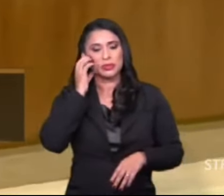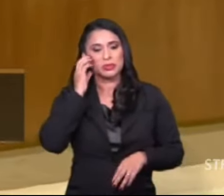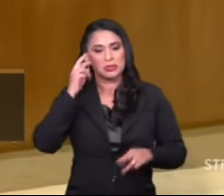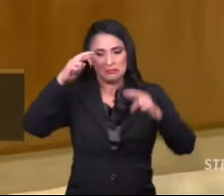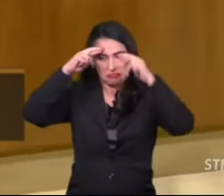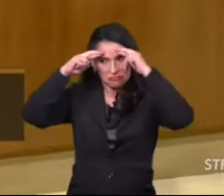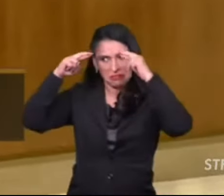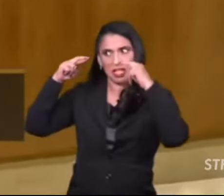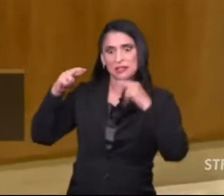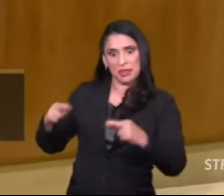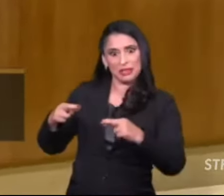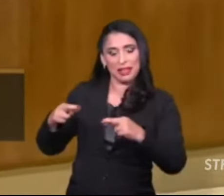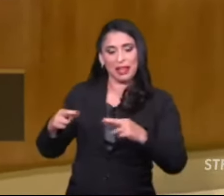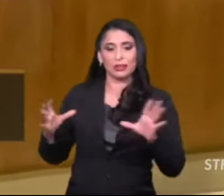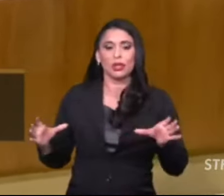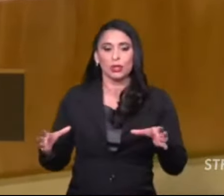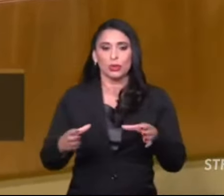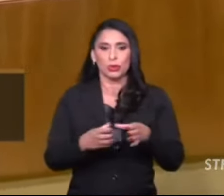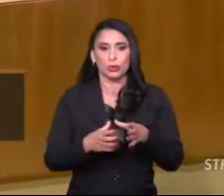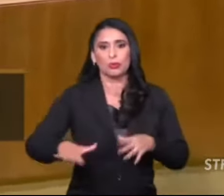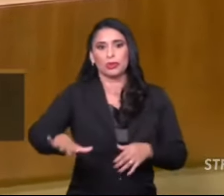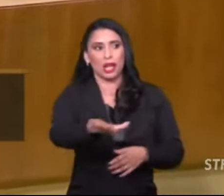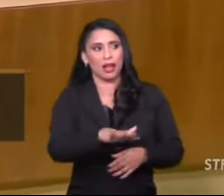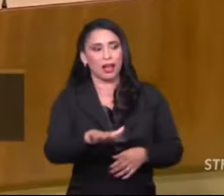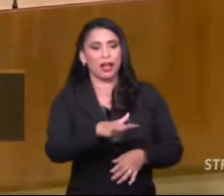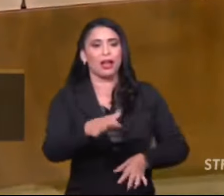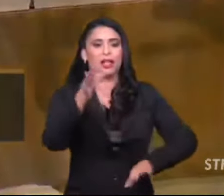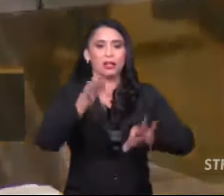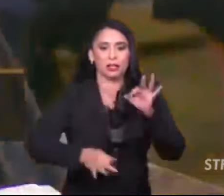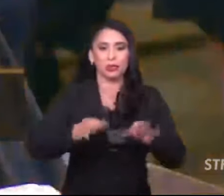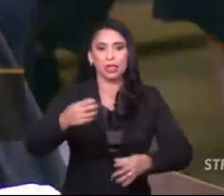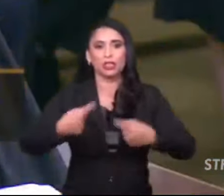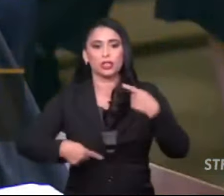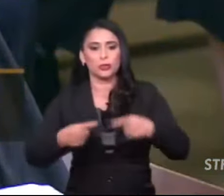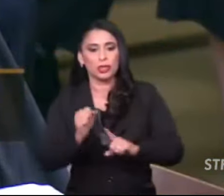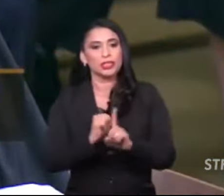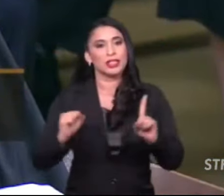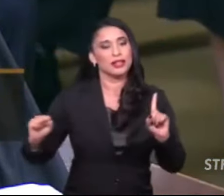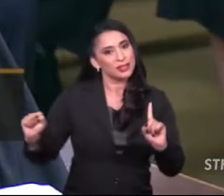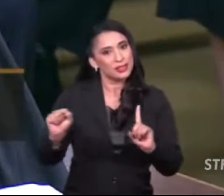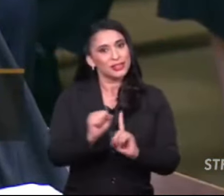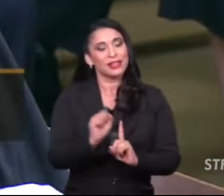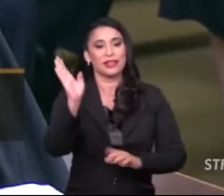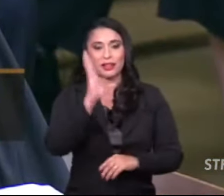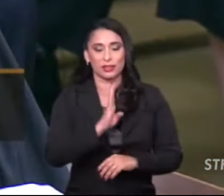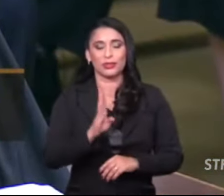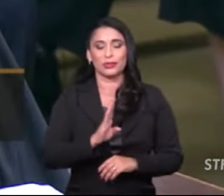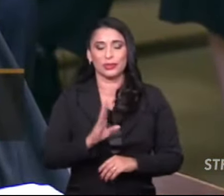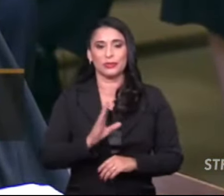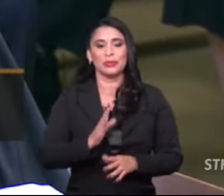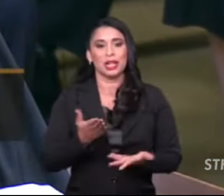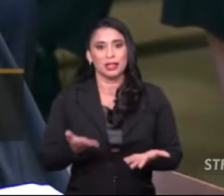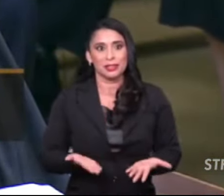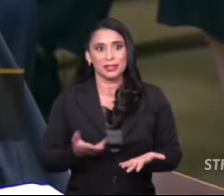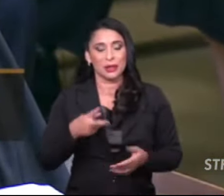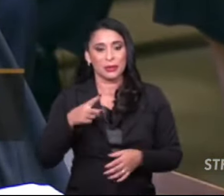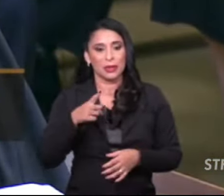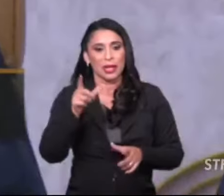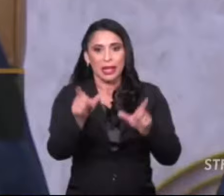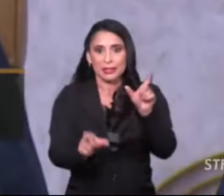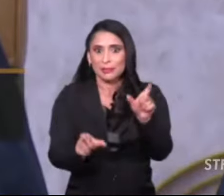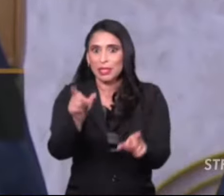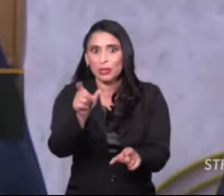e querida pela comunidade jurídica, política e pela sociedade brasileira. E a presença maciça